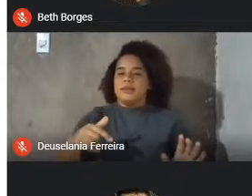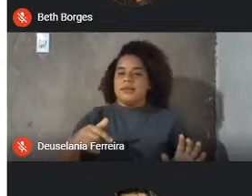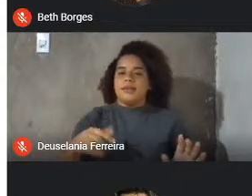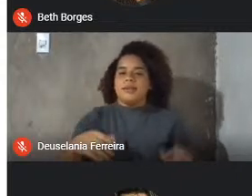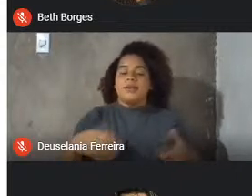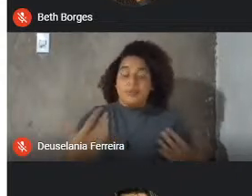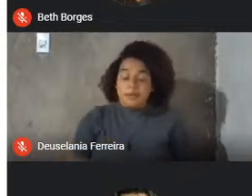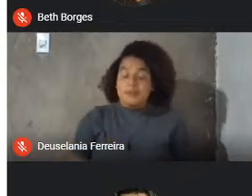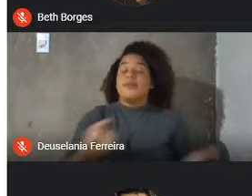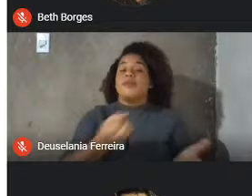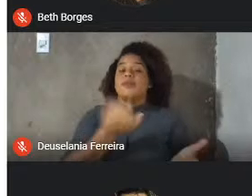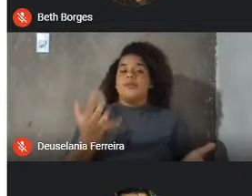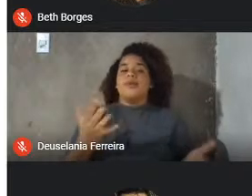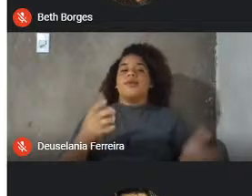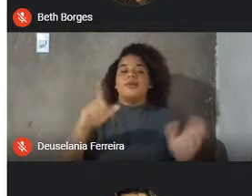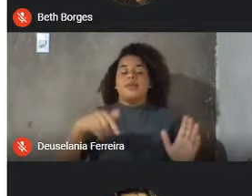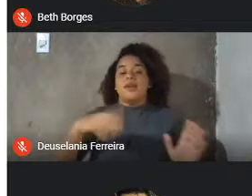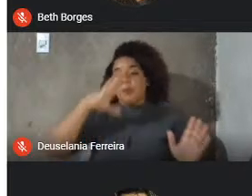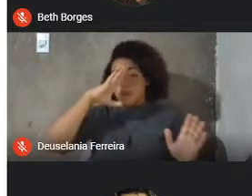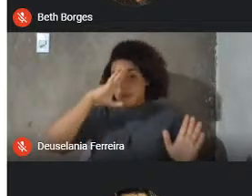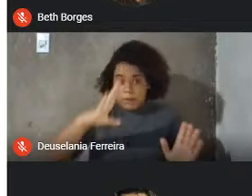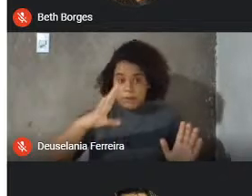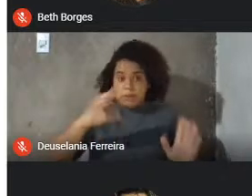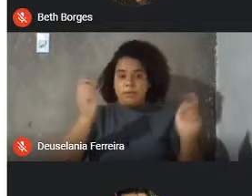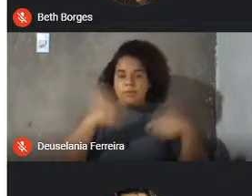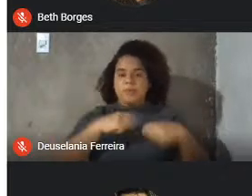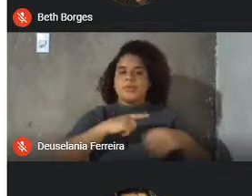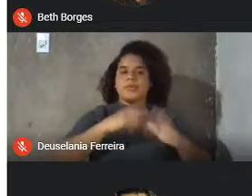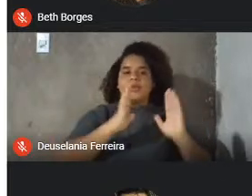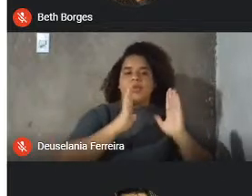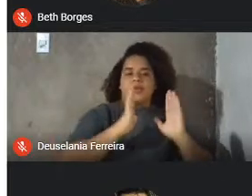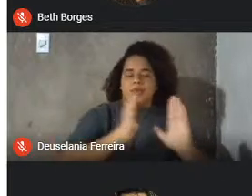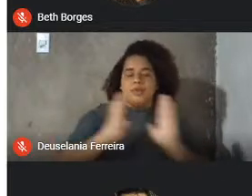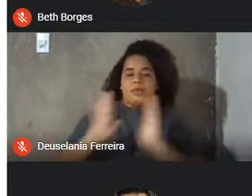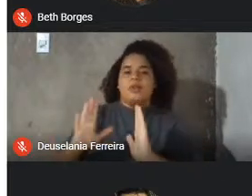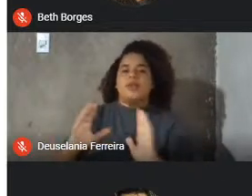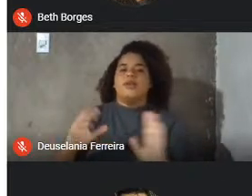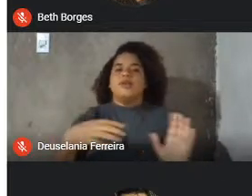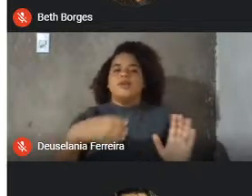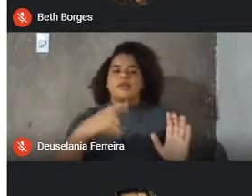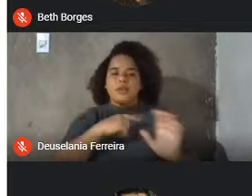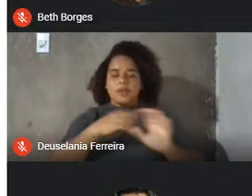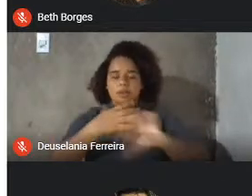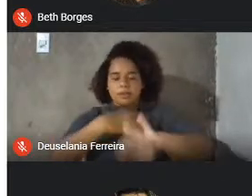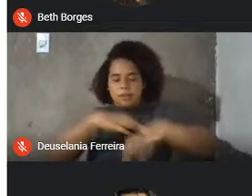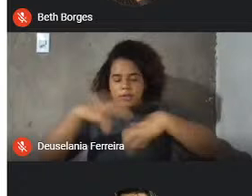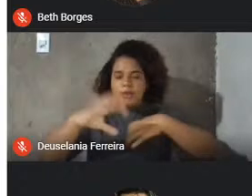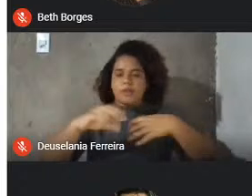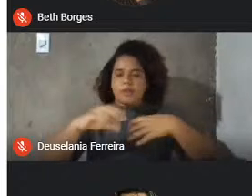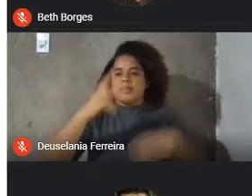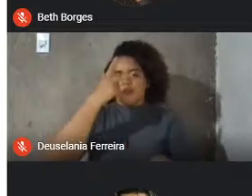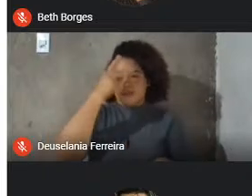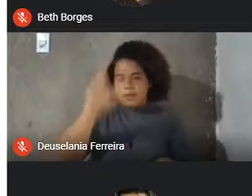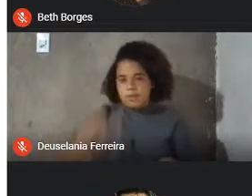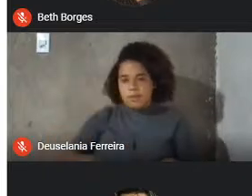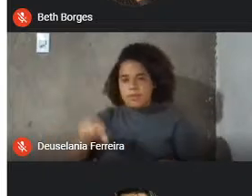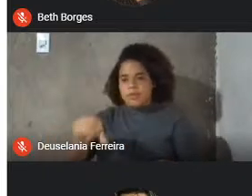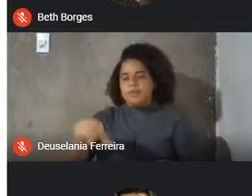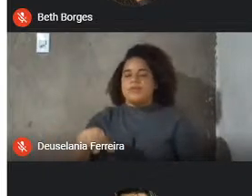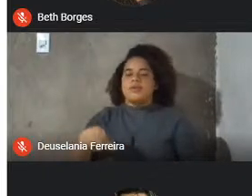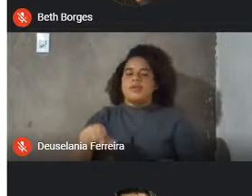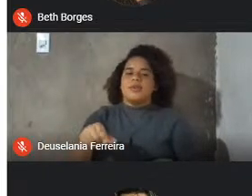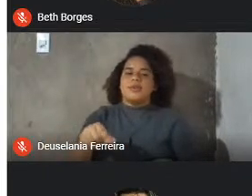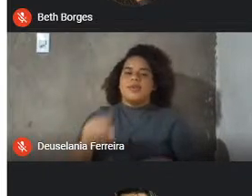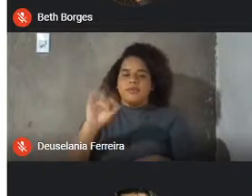os requisitos essenciais no processo para haver a sensibilização do cliente? Por favor, Rafael, passe.